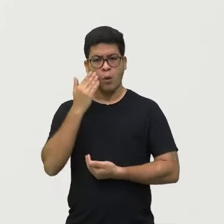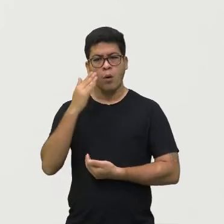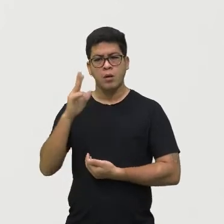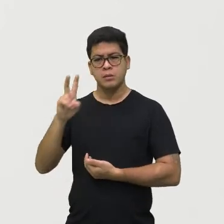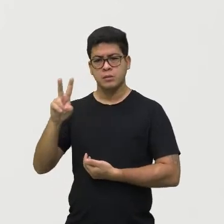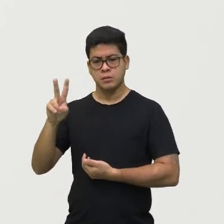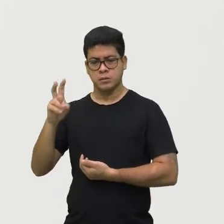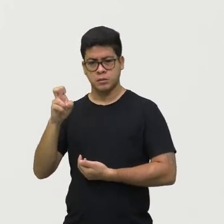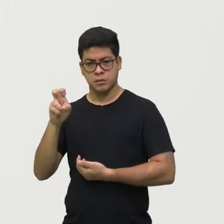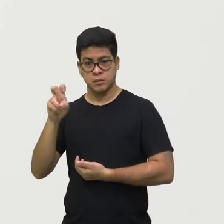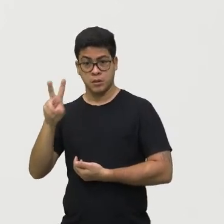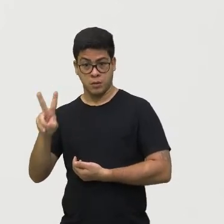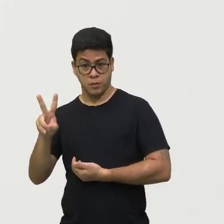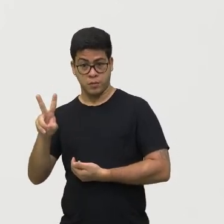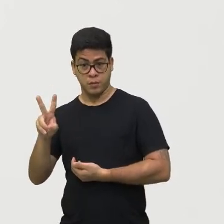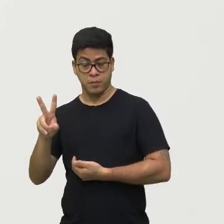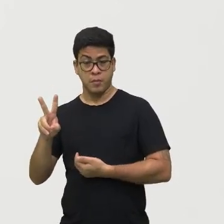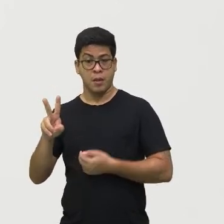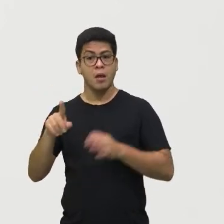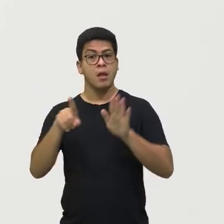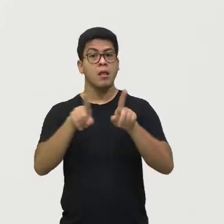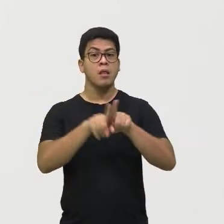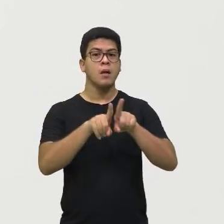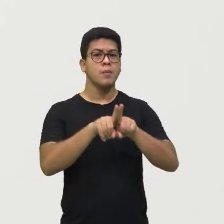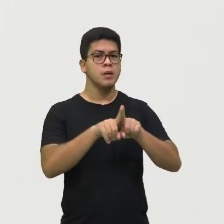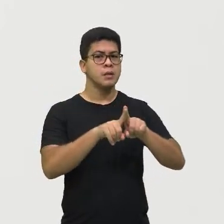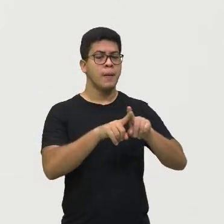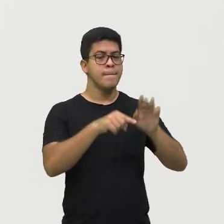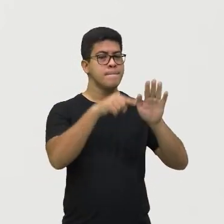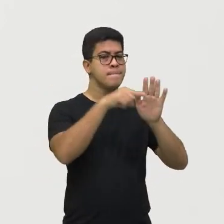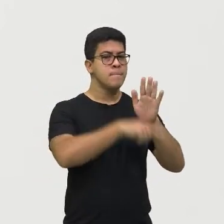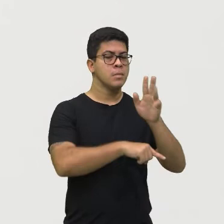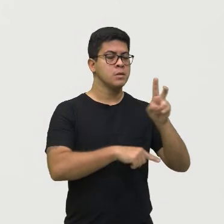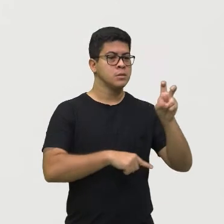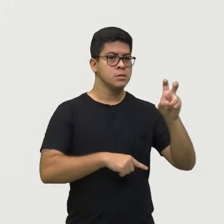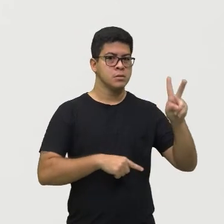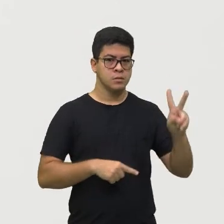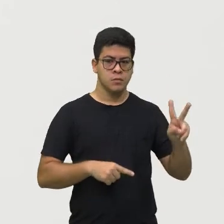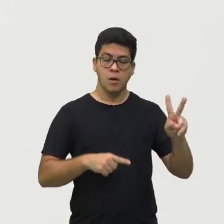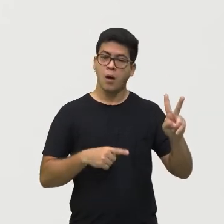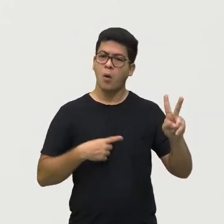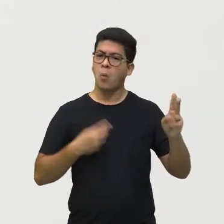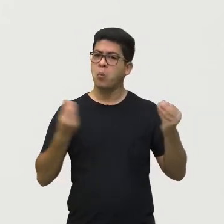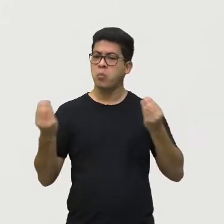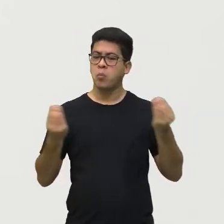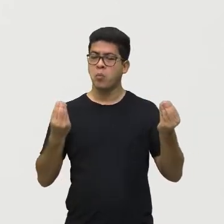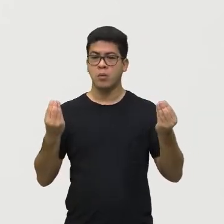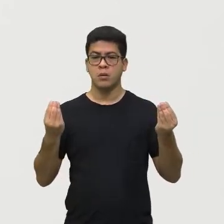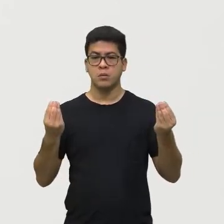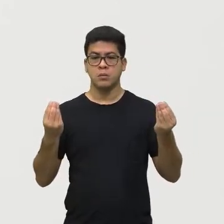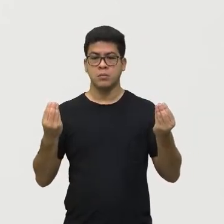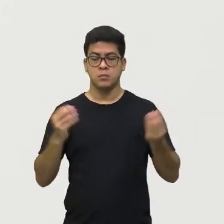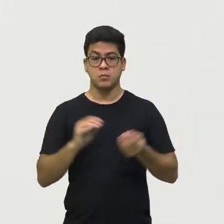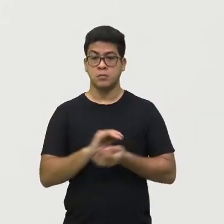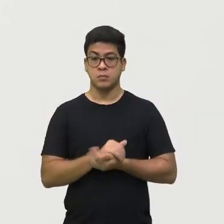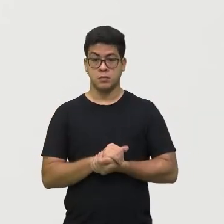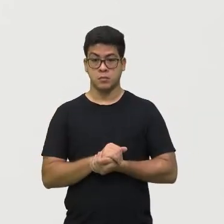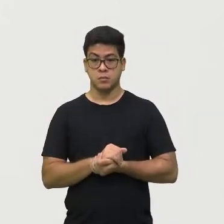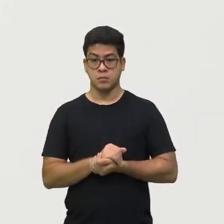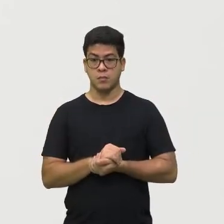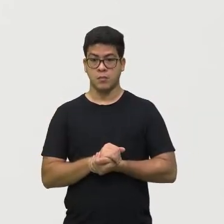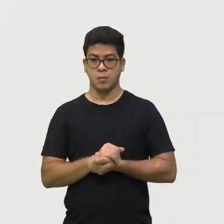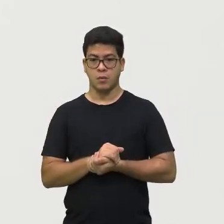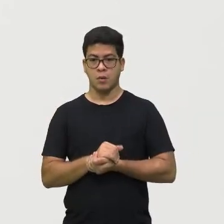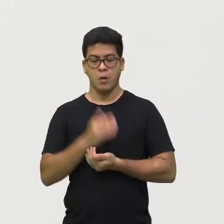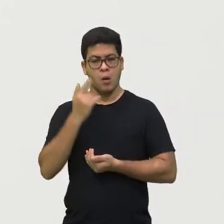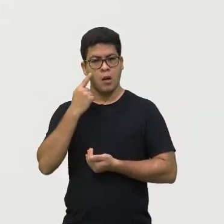superfície. E o potencial no ponto B vale menos 5. Quando eu faço 5 menos menos 5, está aqui, ó, o menos